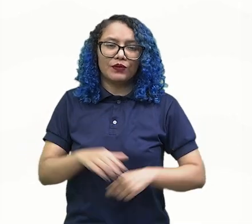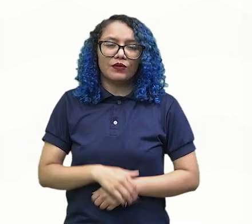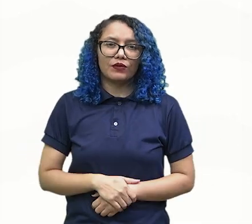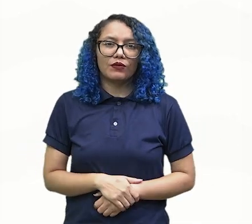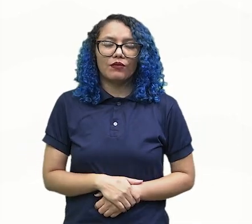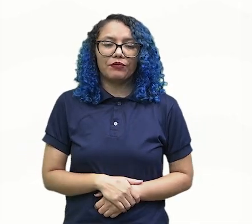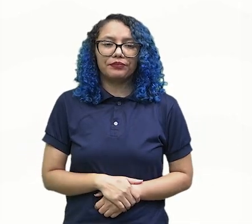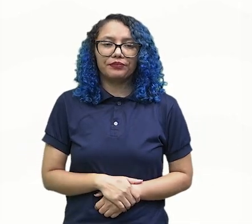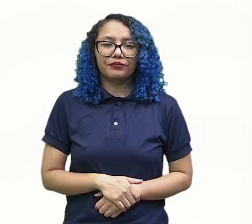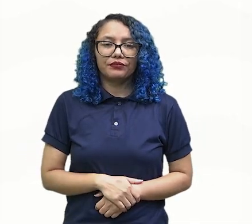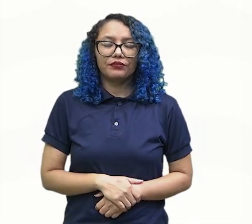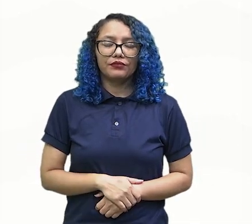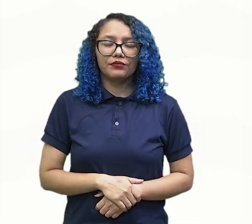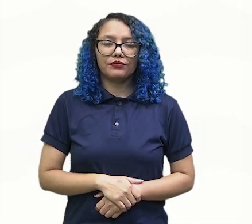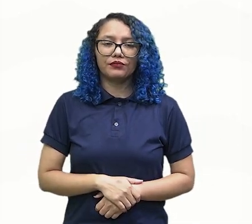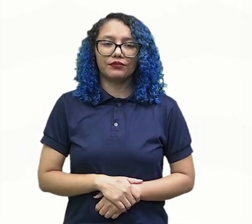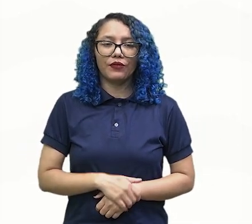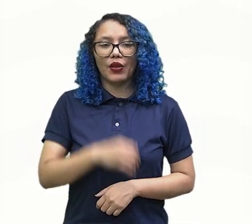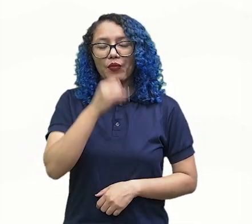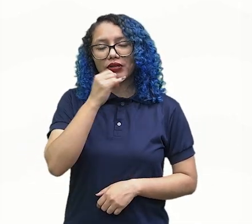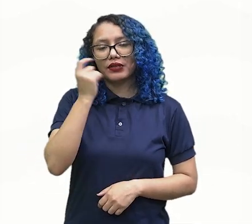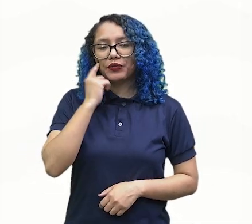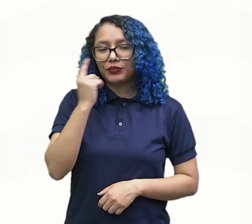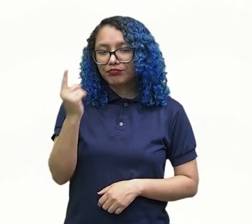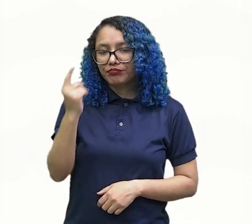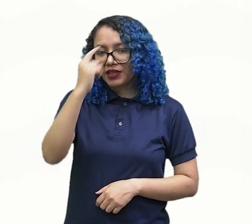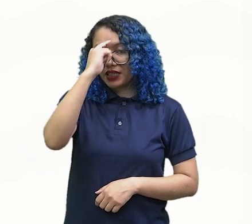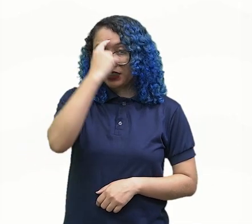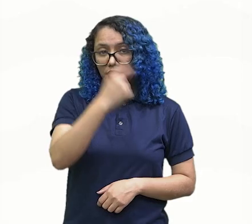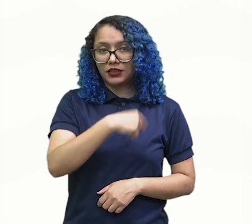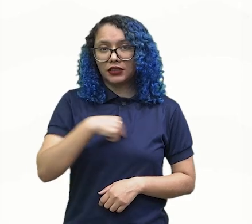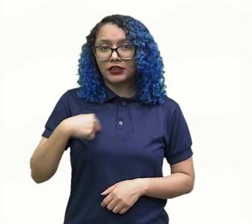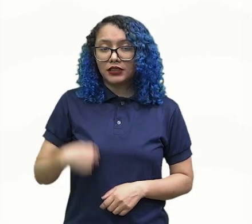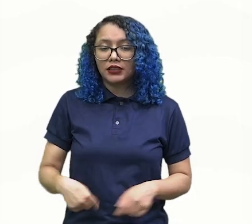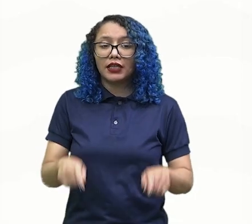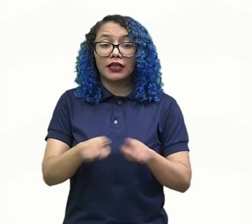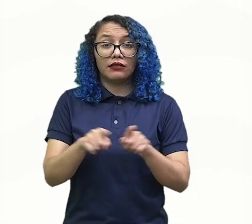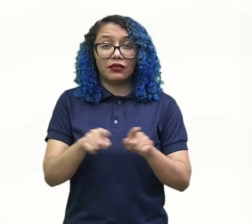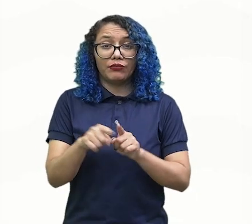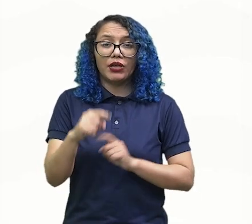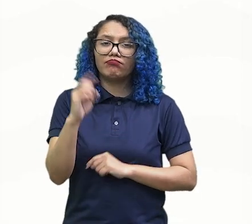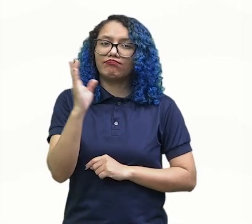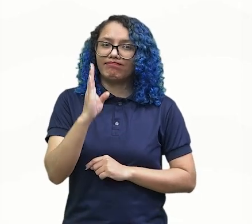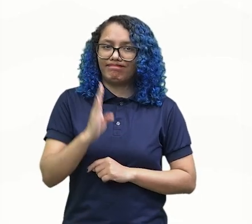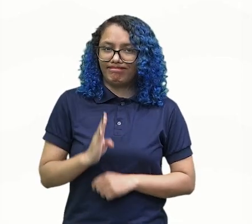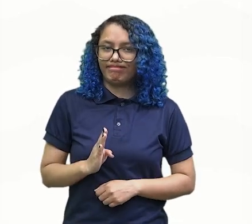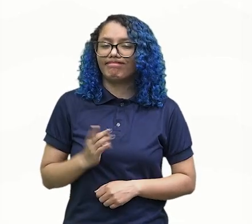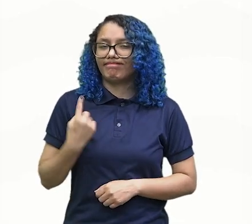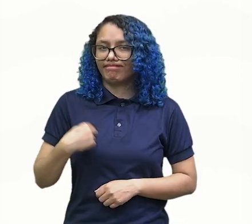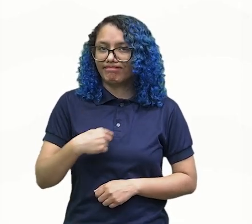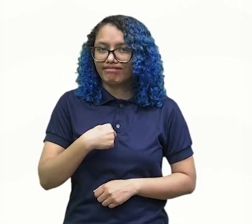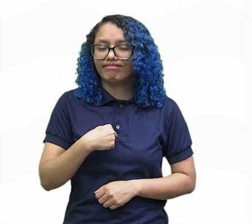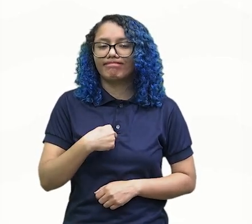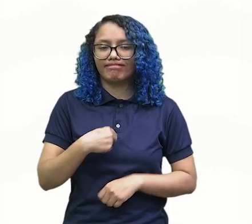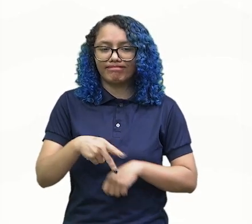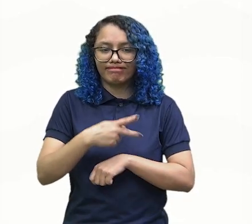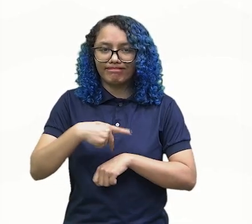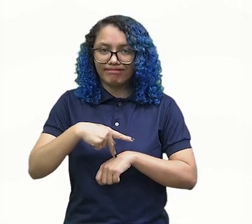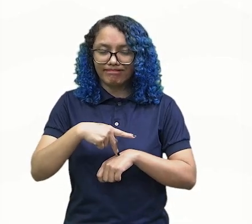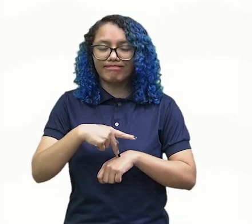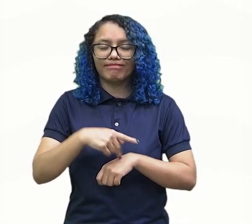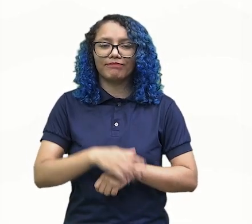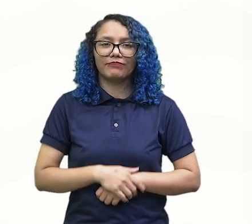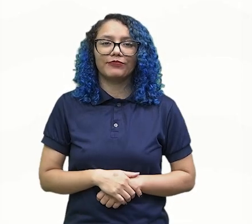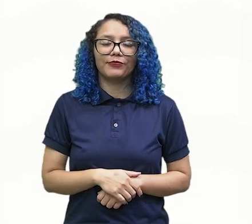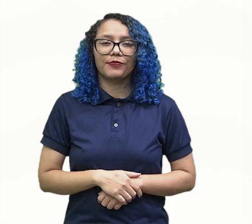habitantes. Então, nós temos os exemplos aqui da Índia, da China e até mesmo, gente, o nosso